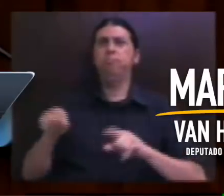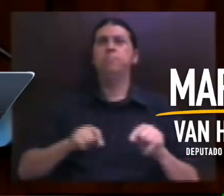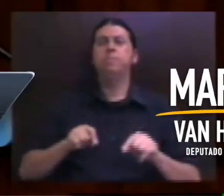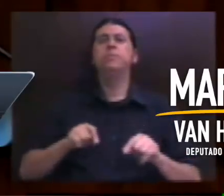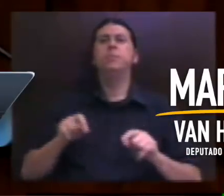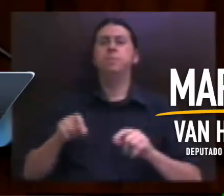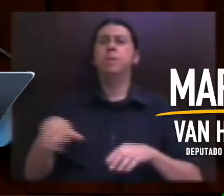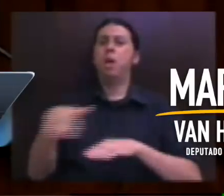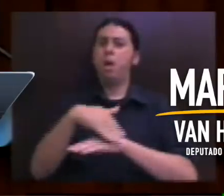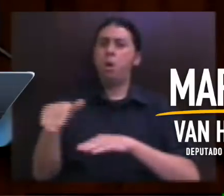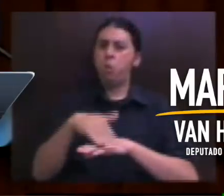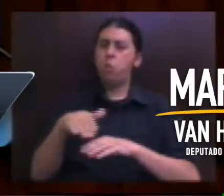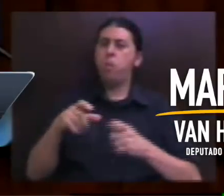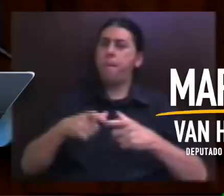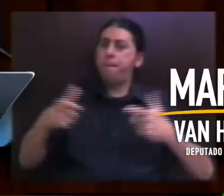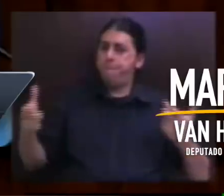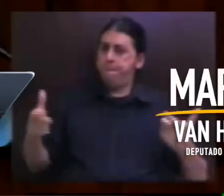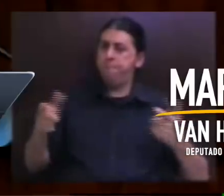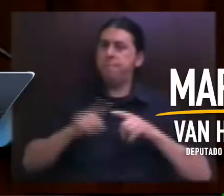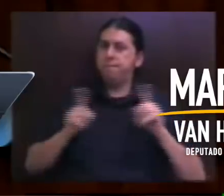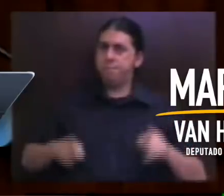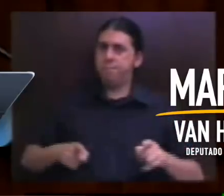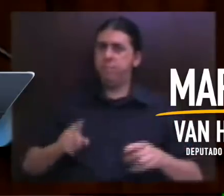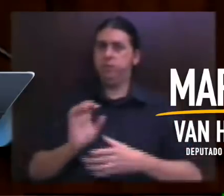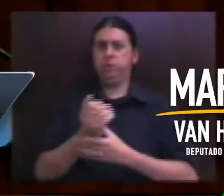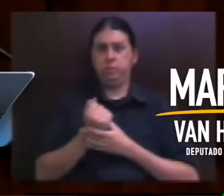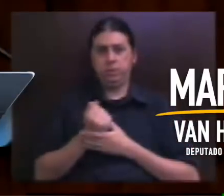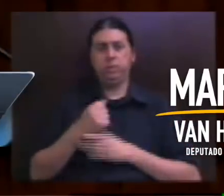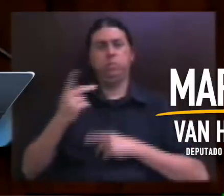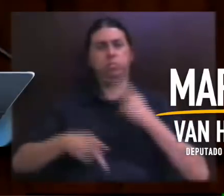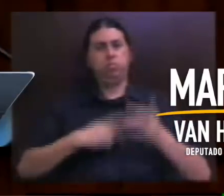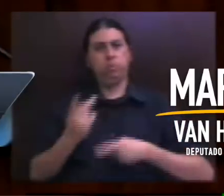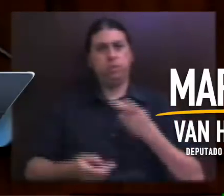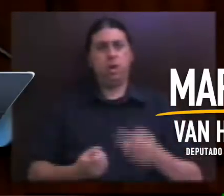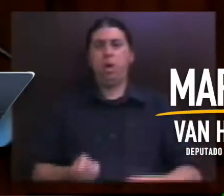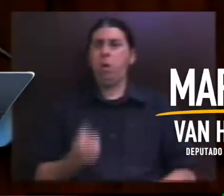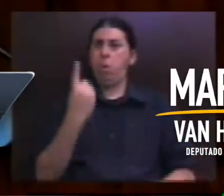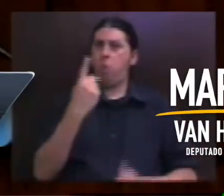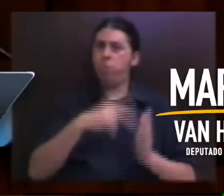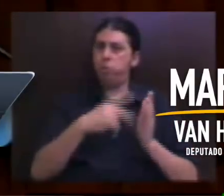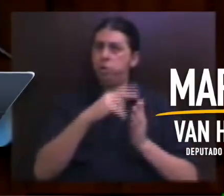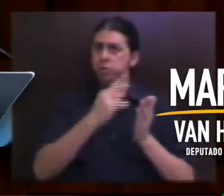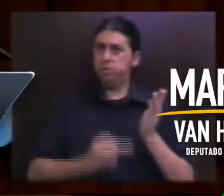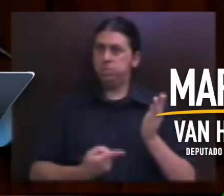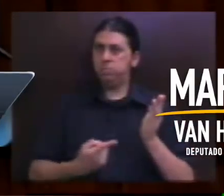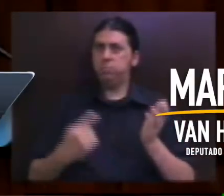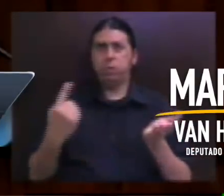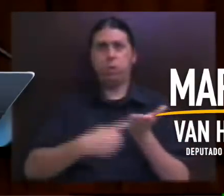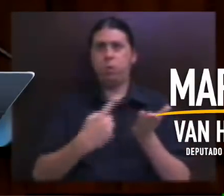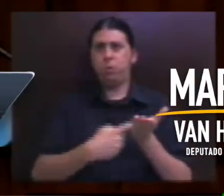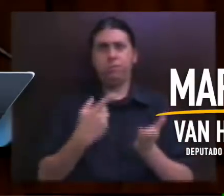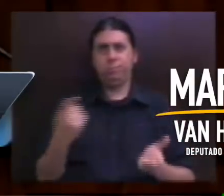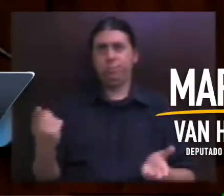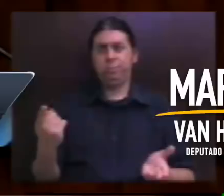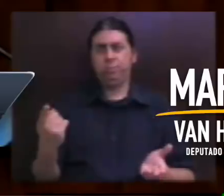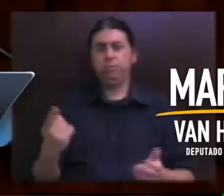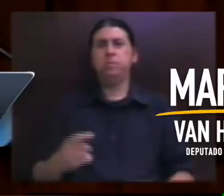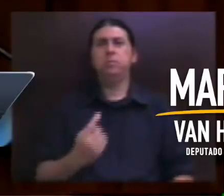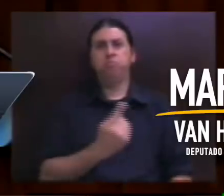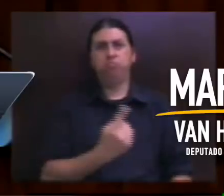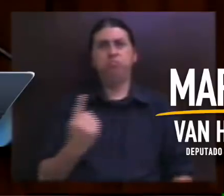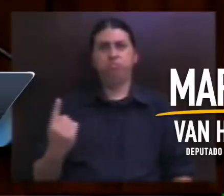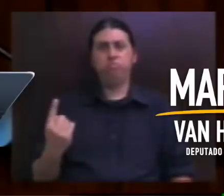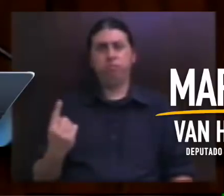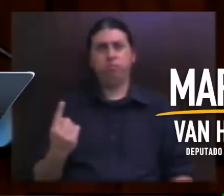rua para defender a população. Este é um dos projetos. Também não deram acordo. Sabe o que, que tem eleitor que